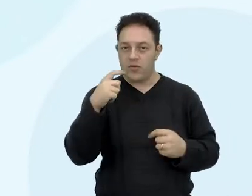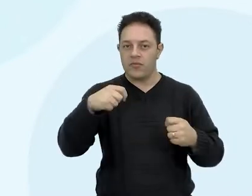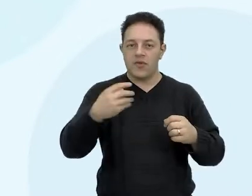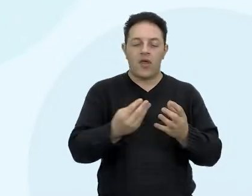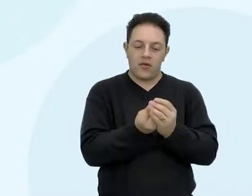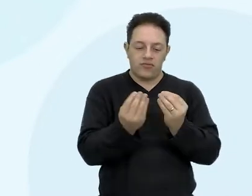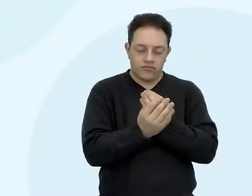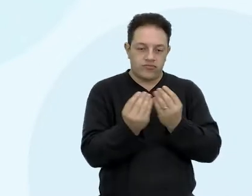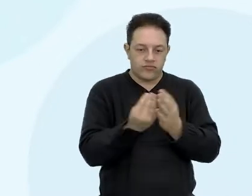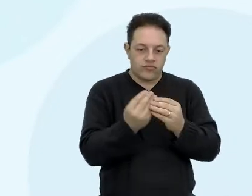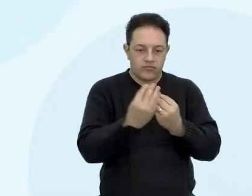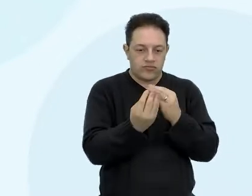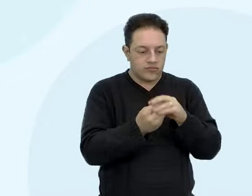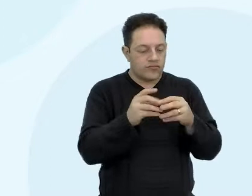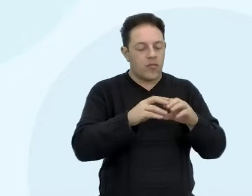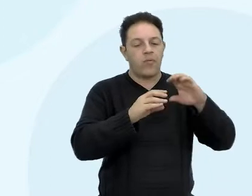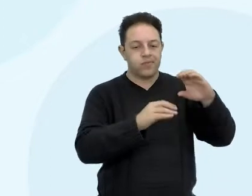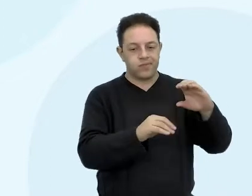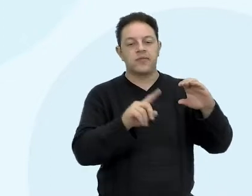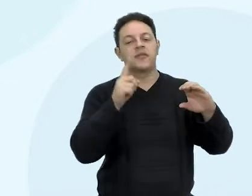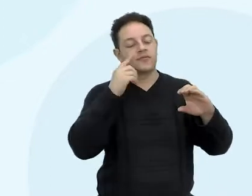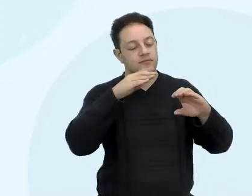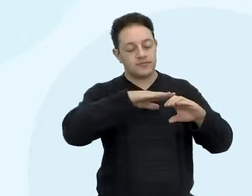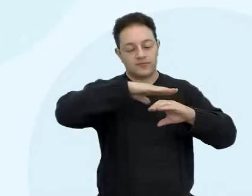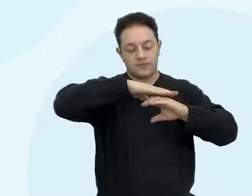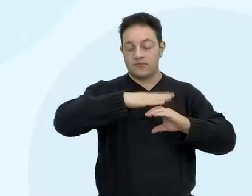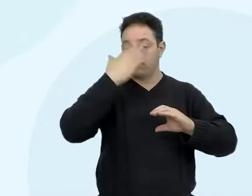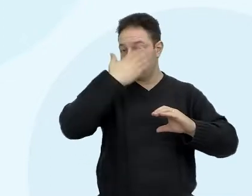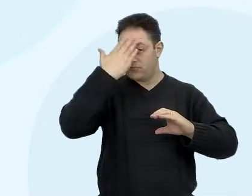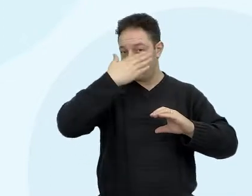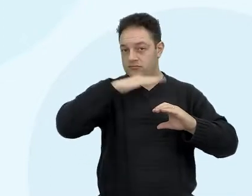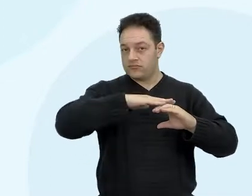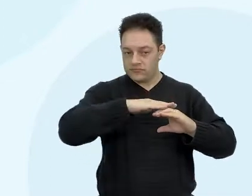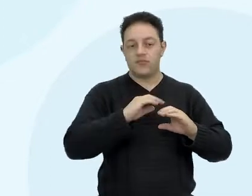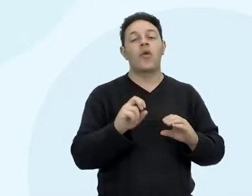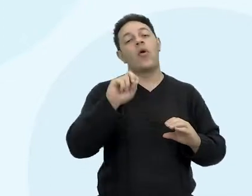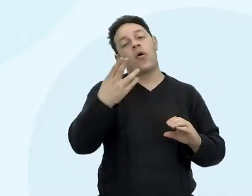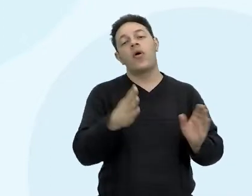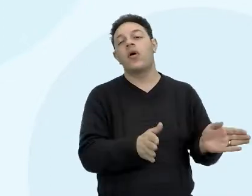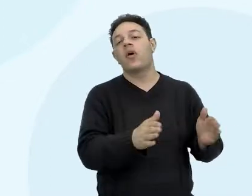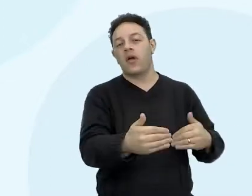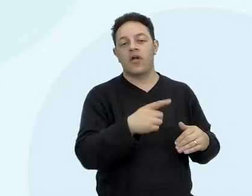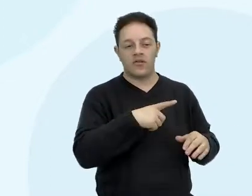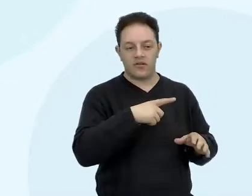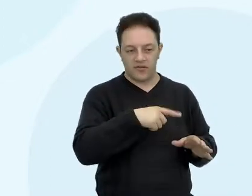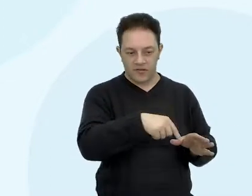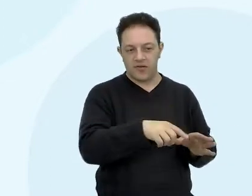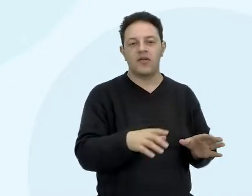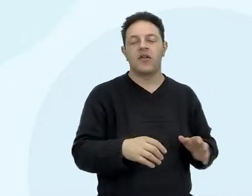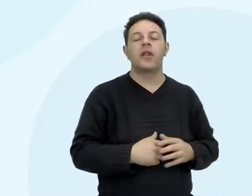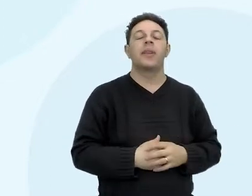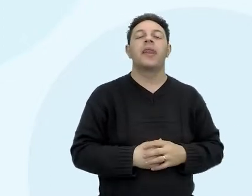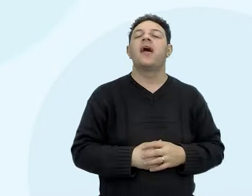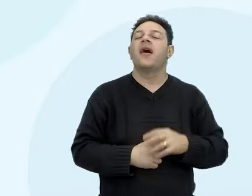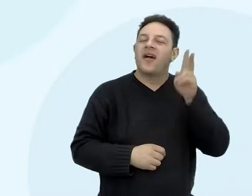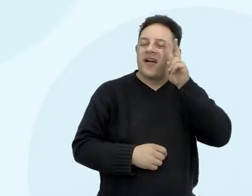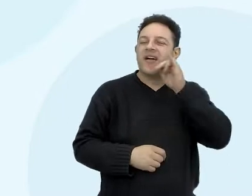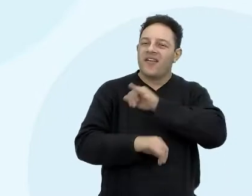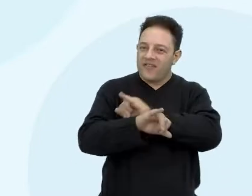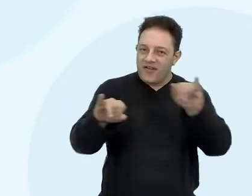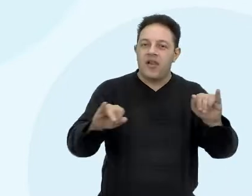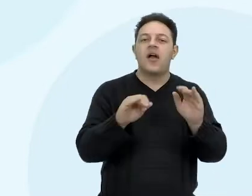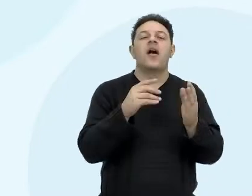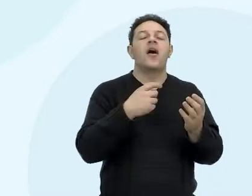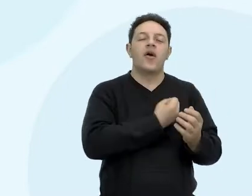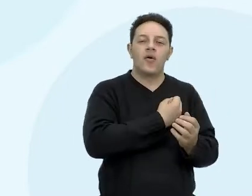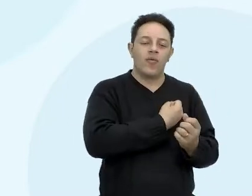monte com as faces do desafio voltadas para baixo. Ou em uma caixa aí com um envelope, que foi o que eu acabei de falar. A gente vai colocar as cartas aí